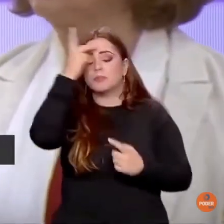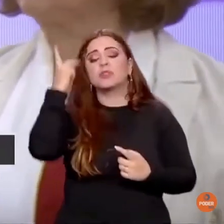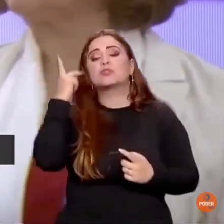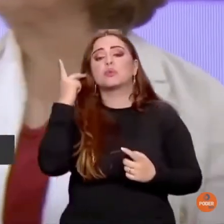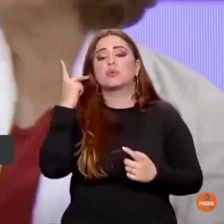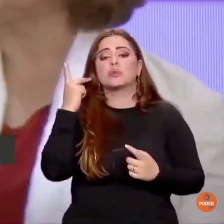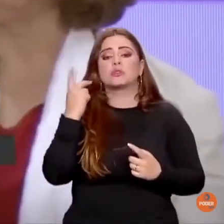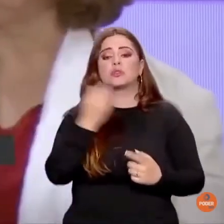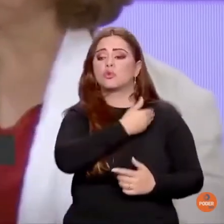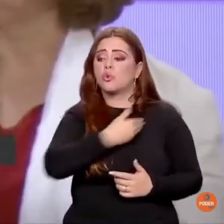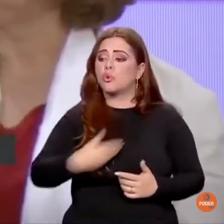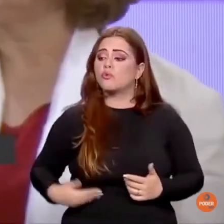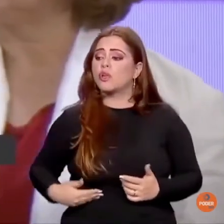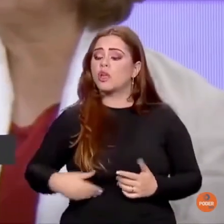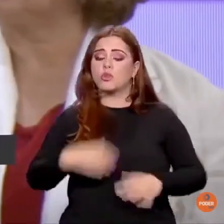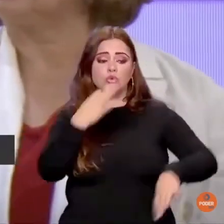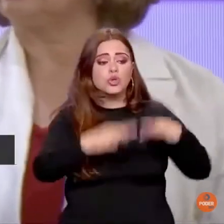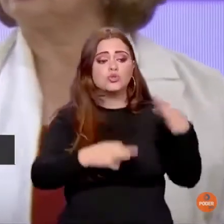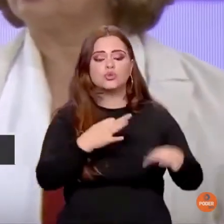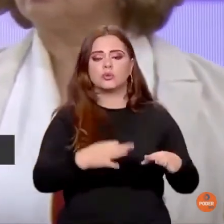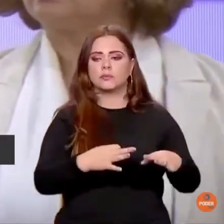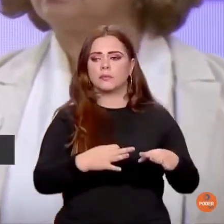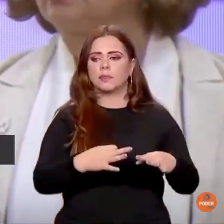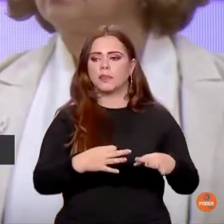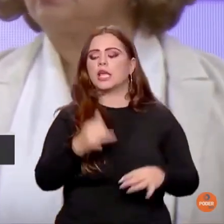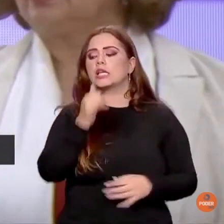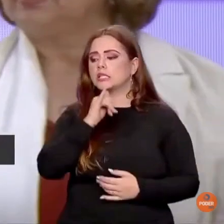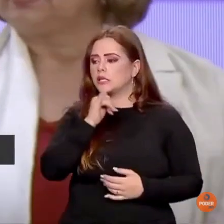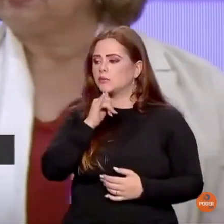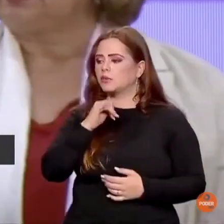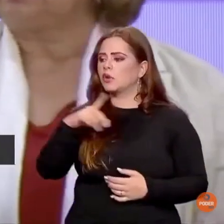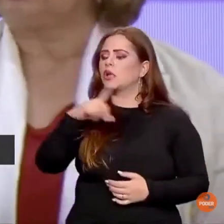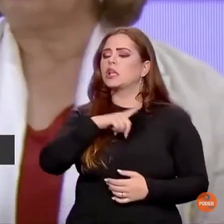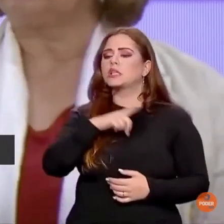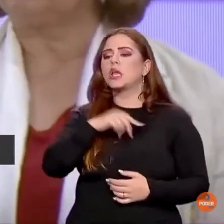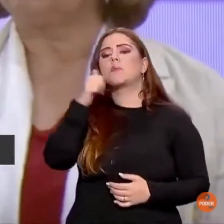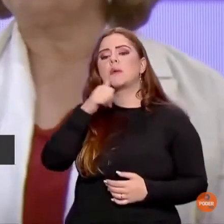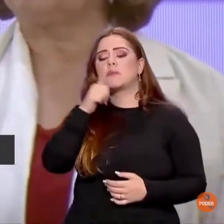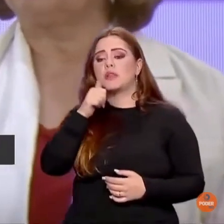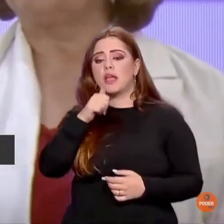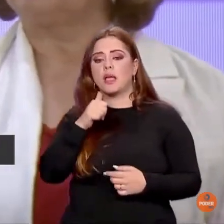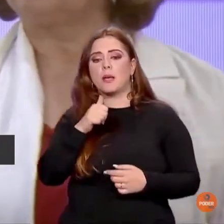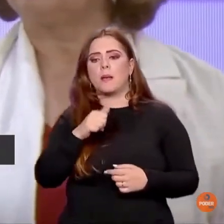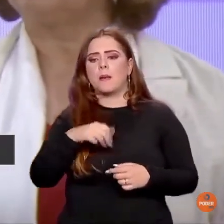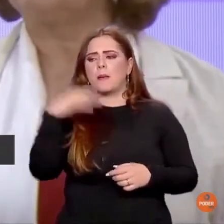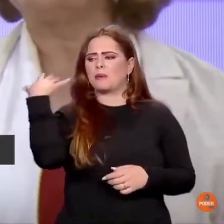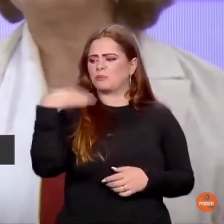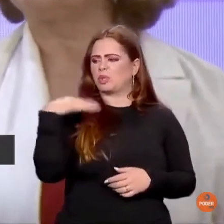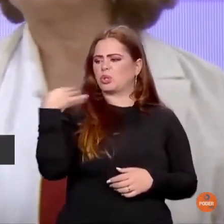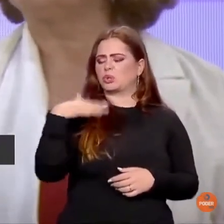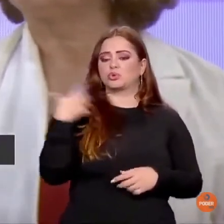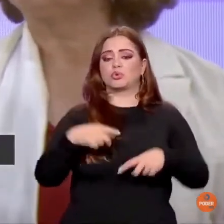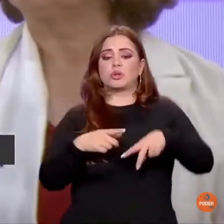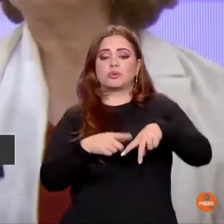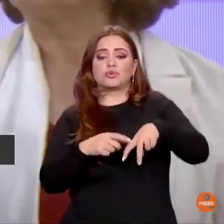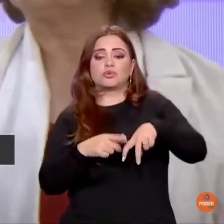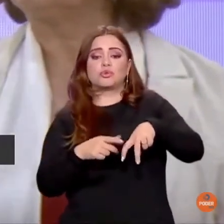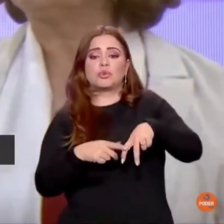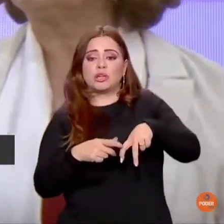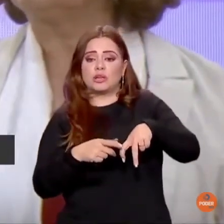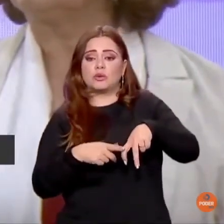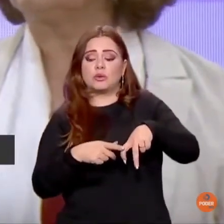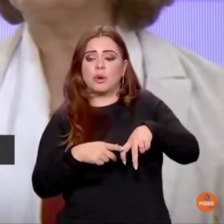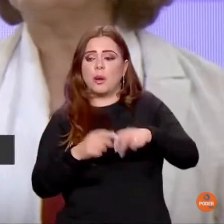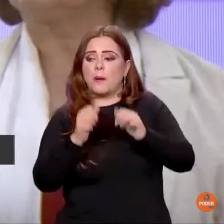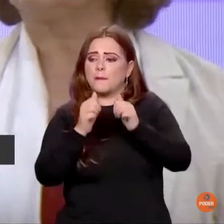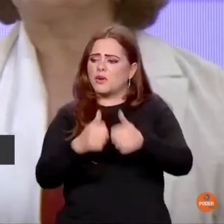que julgam. Porque veja, se um atleta machuca um joelho, ele pode ficar até um